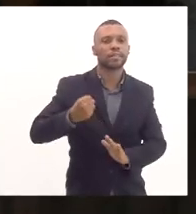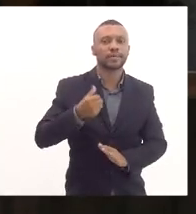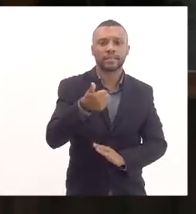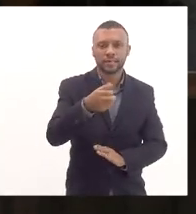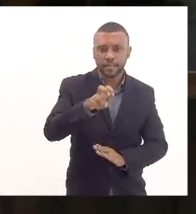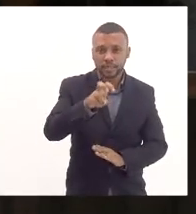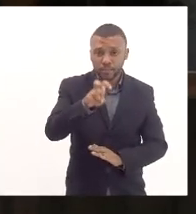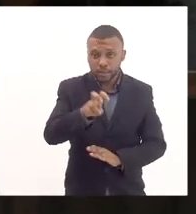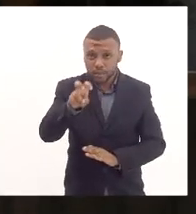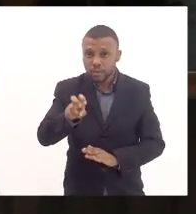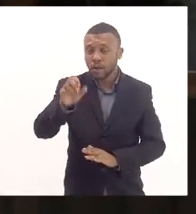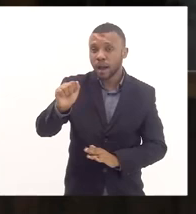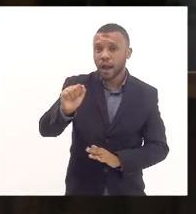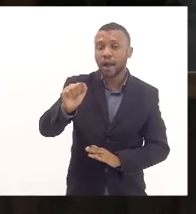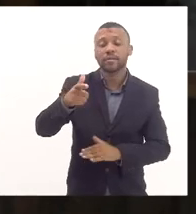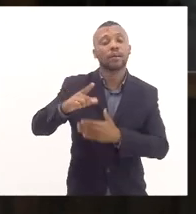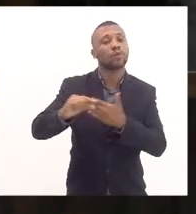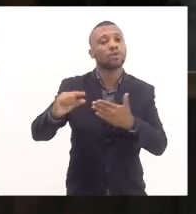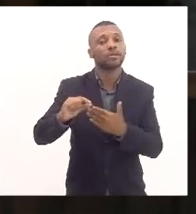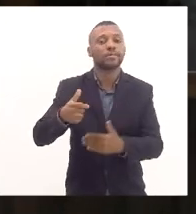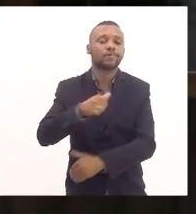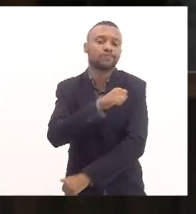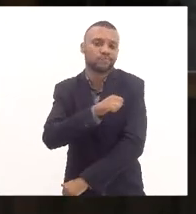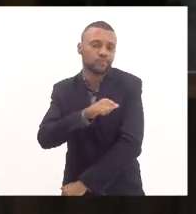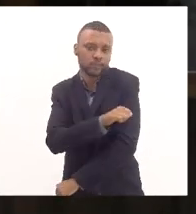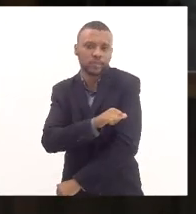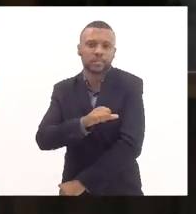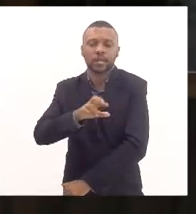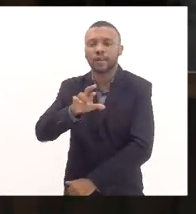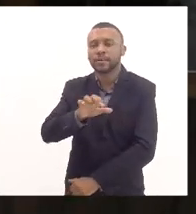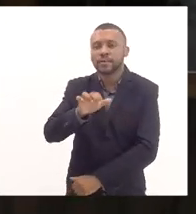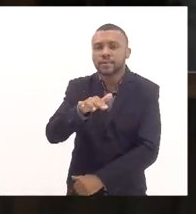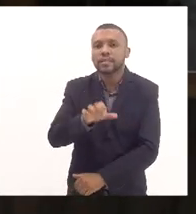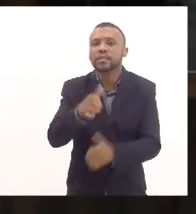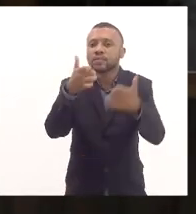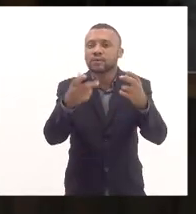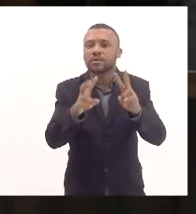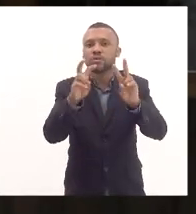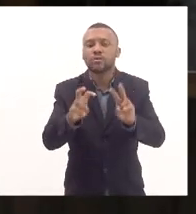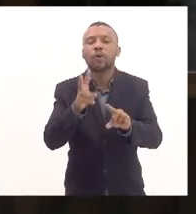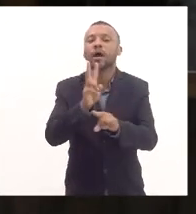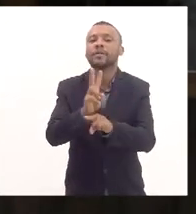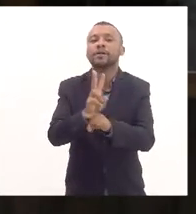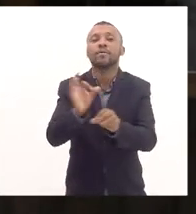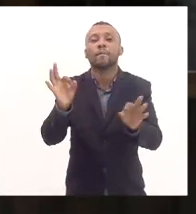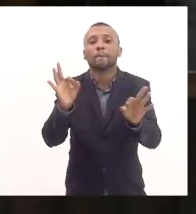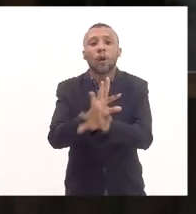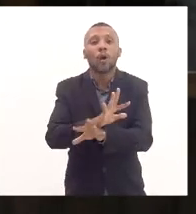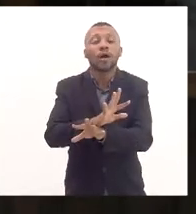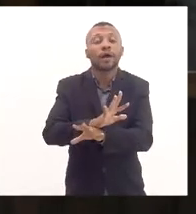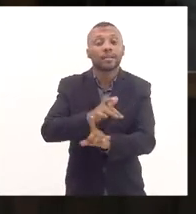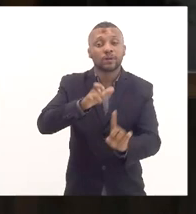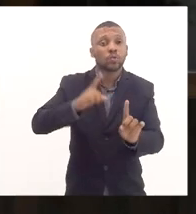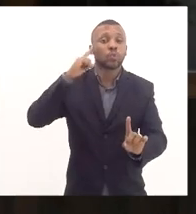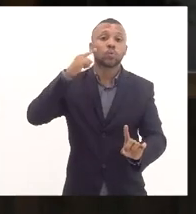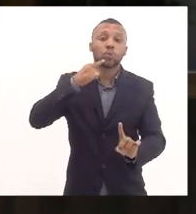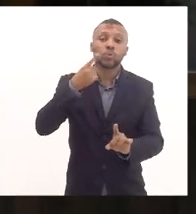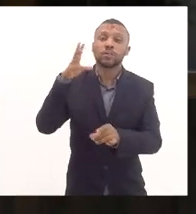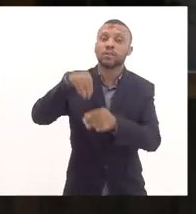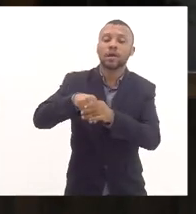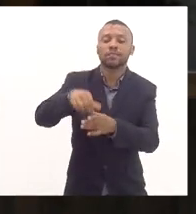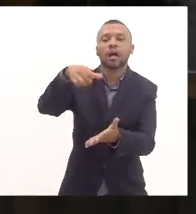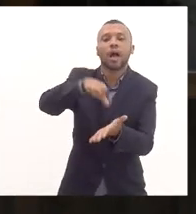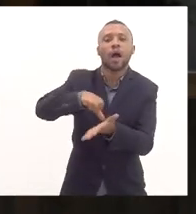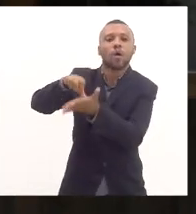19 de autoria da deputada enfim o que dispõe sobre o atendimento integral à saúde da pessoa surda nas